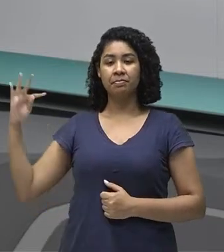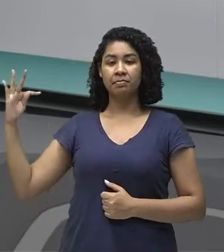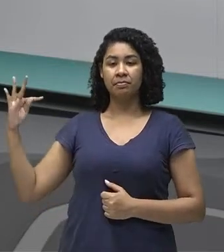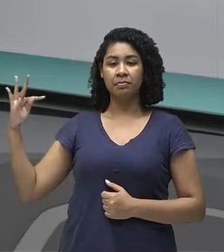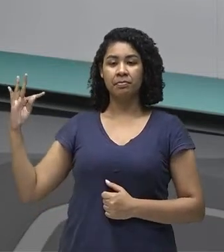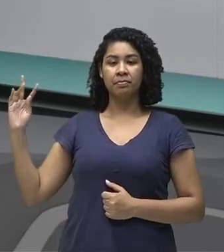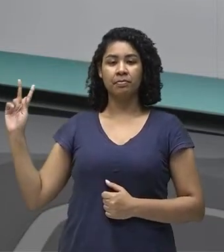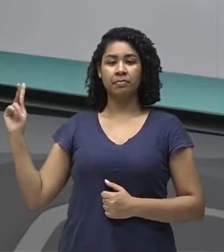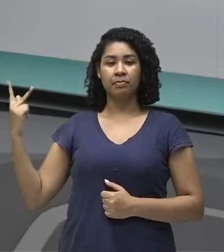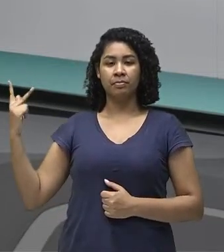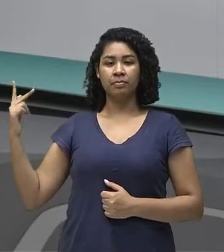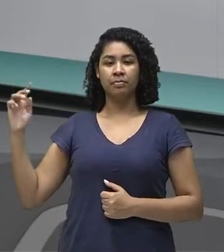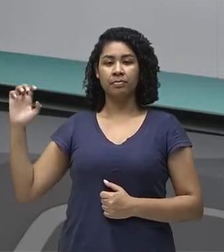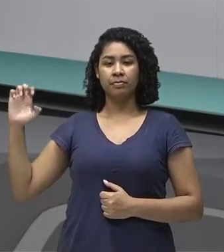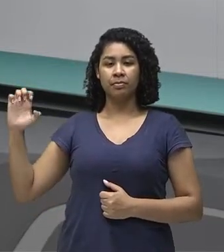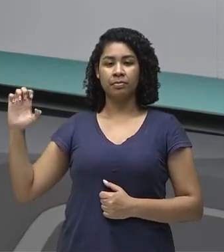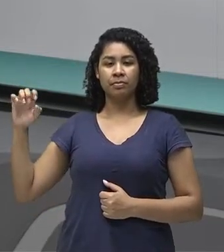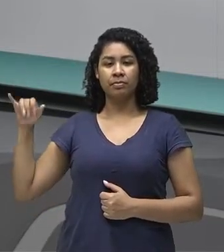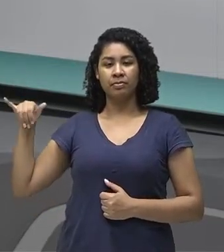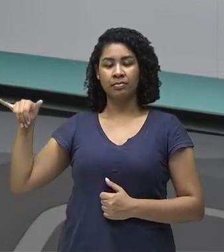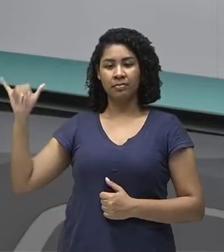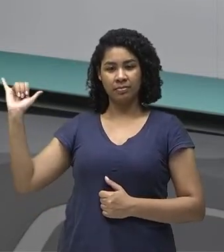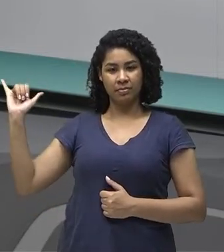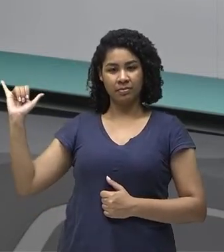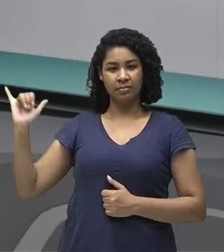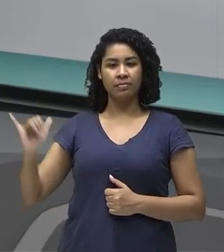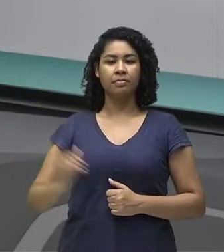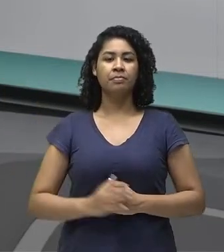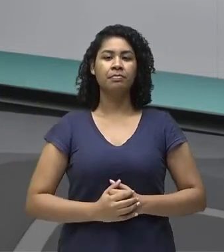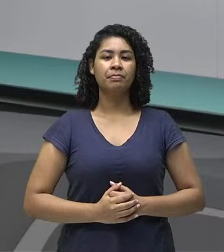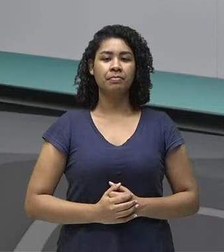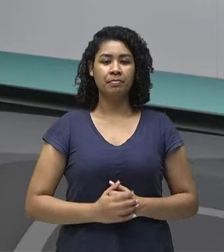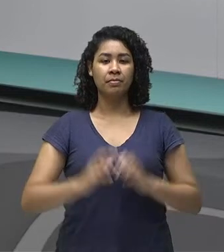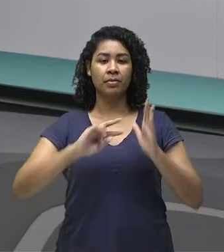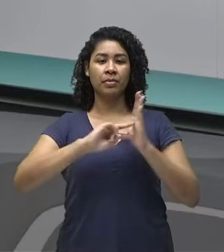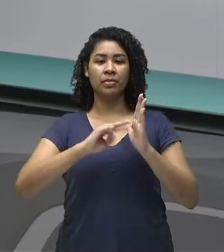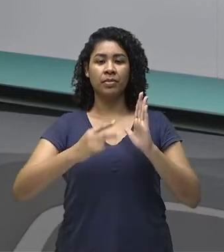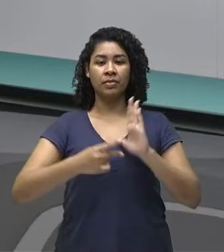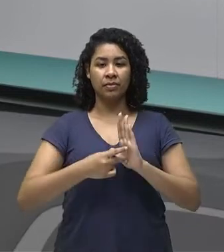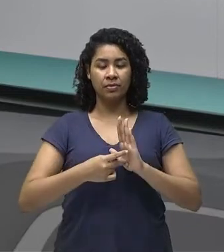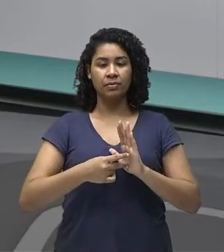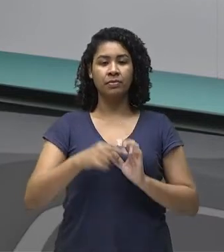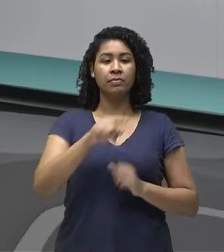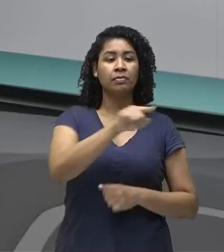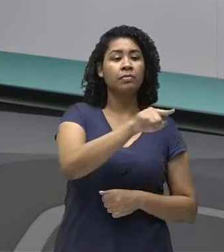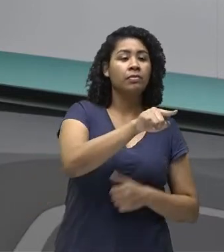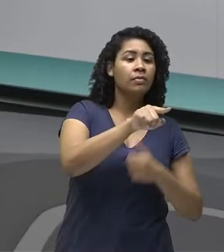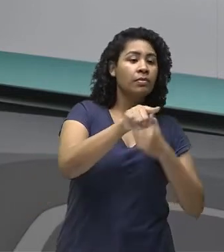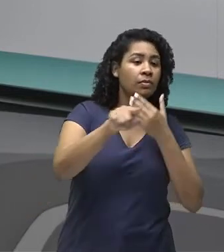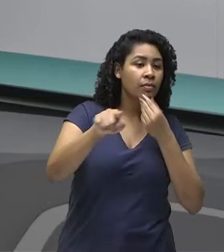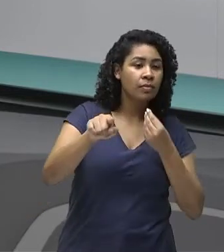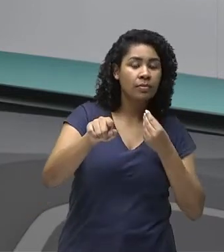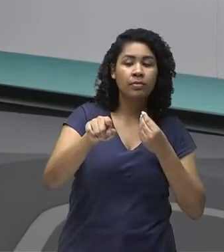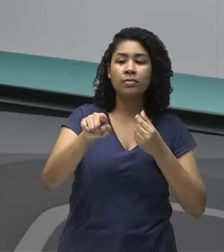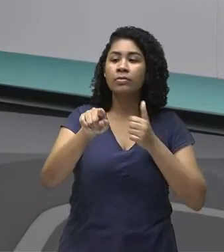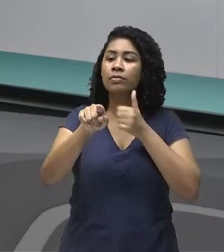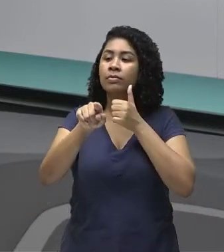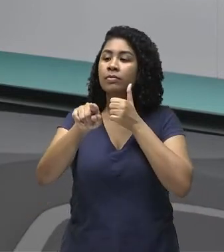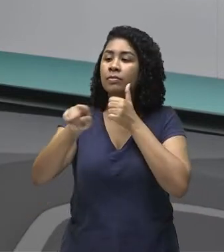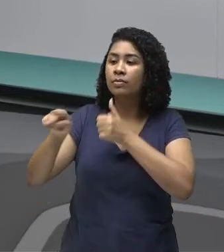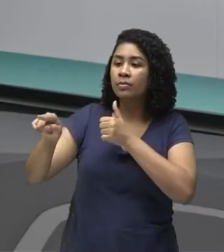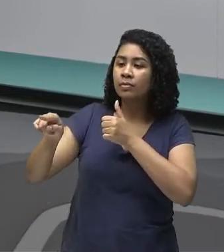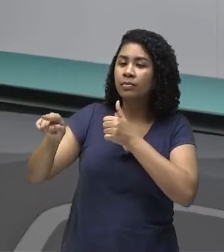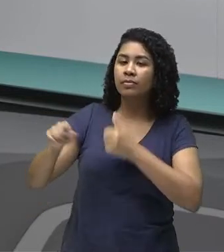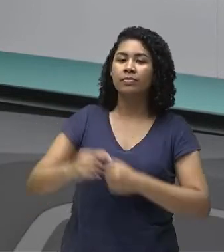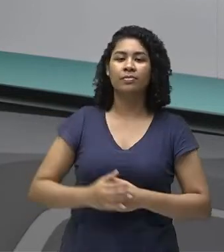last one, o último, they, que significa eles ou elas. Você também vai saber se se trata